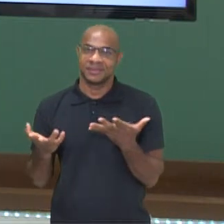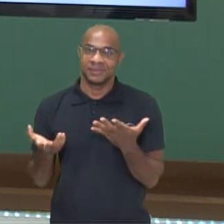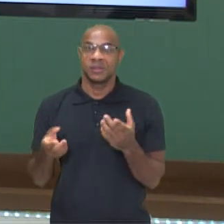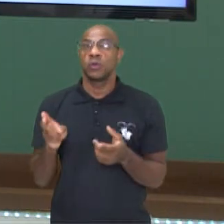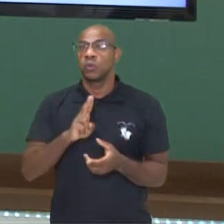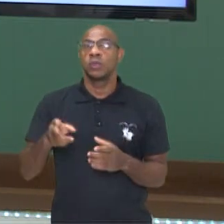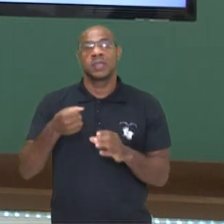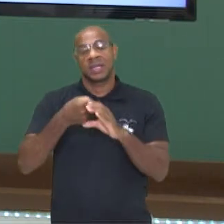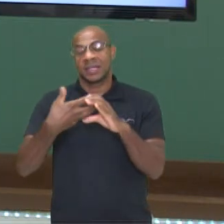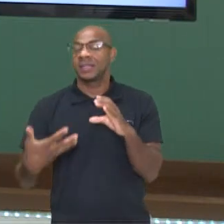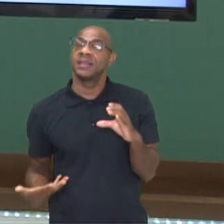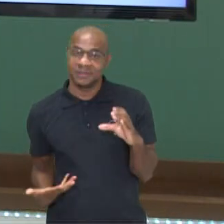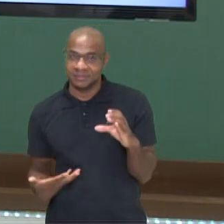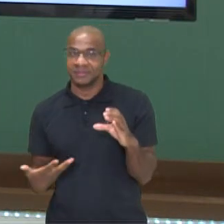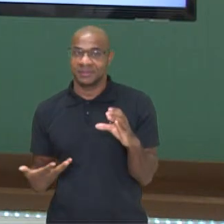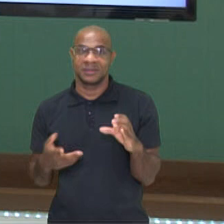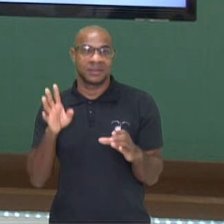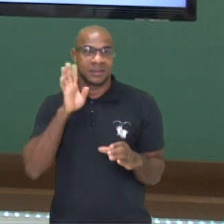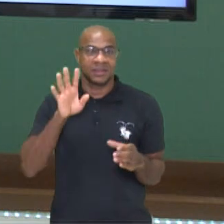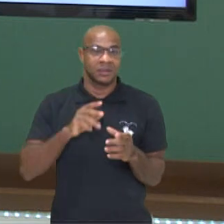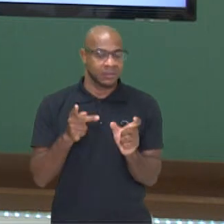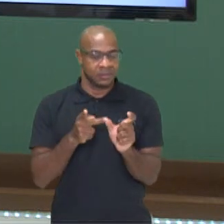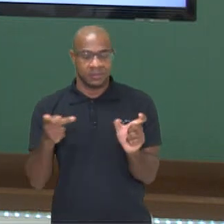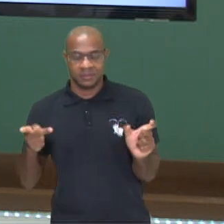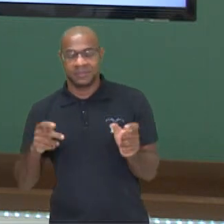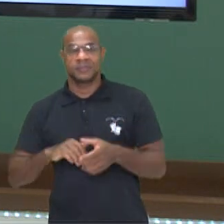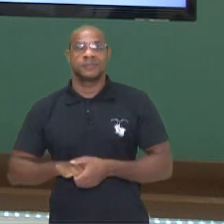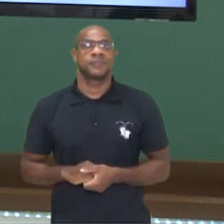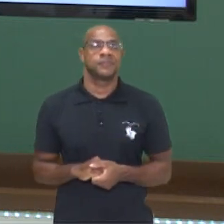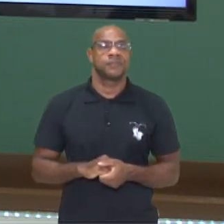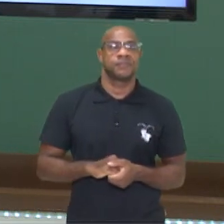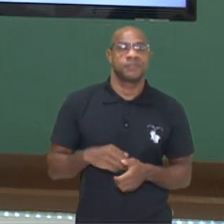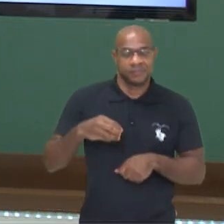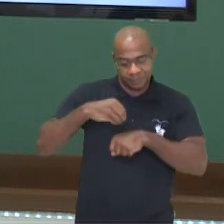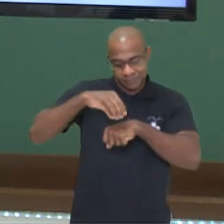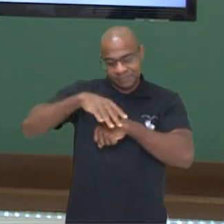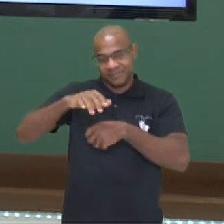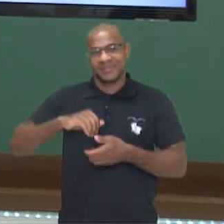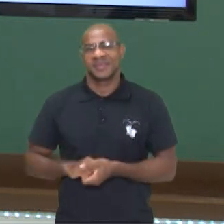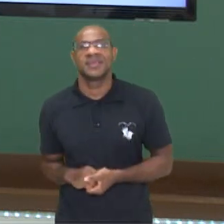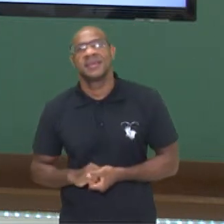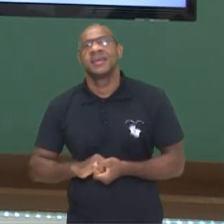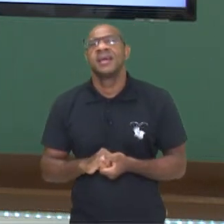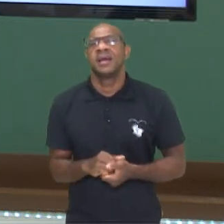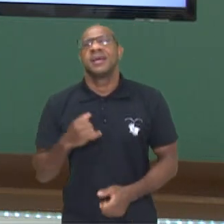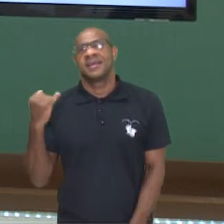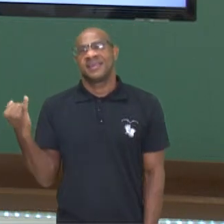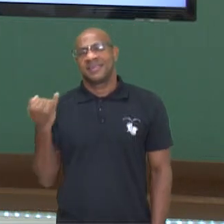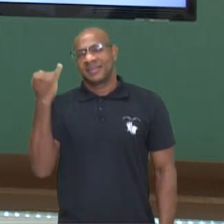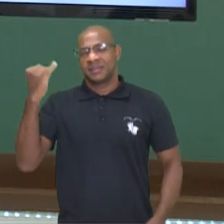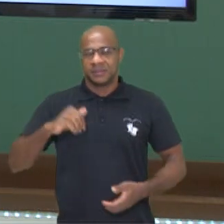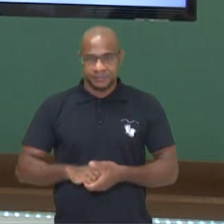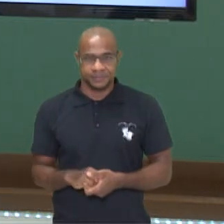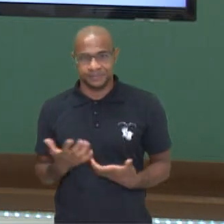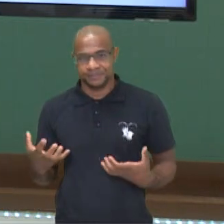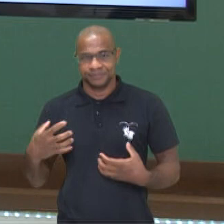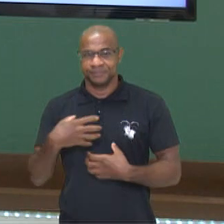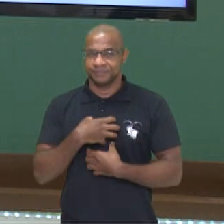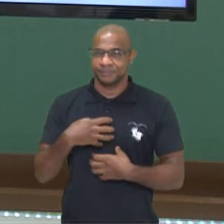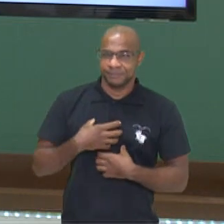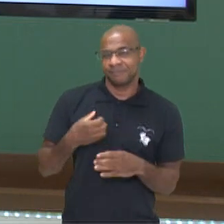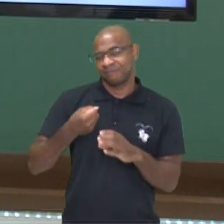você utilizou aí. Temos umas sugestões. Lembrando antes que a importância desses estados,